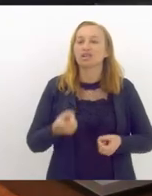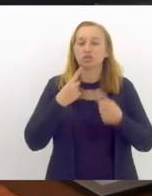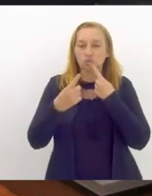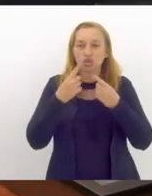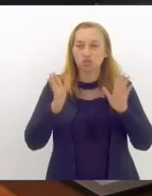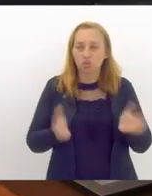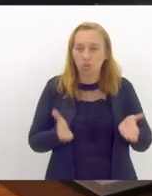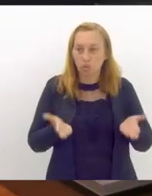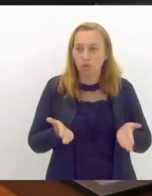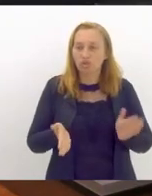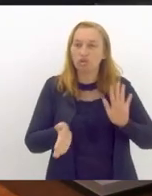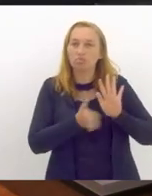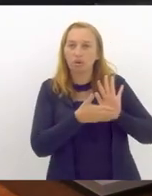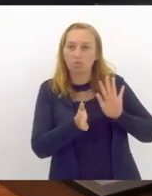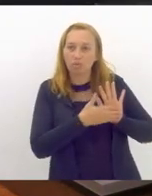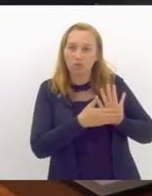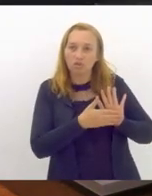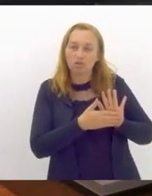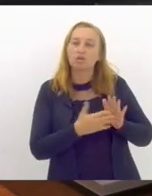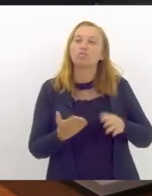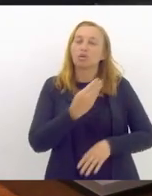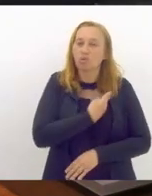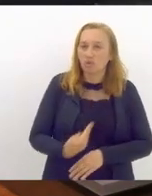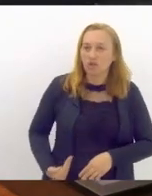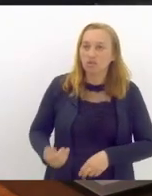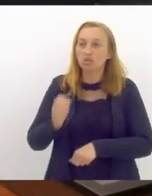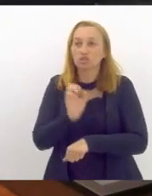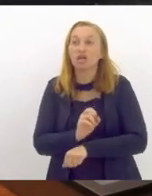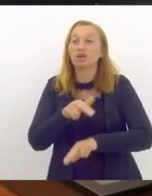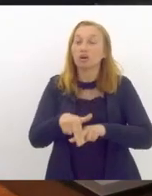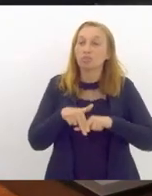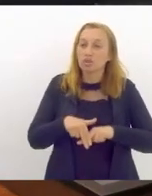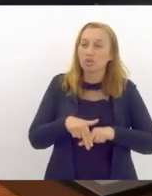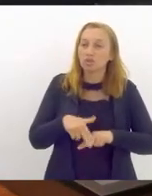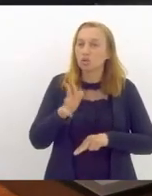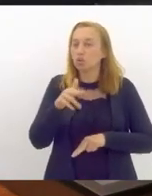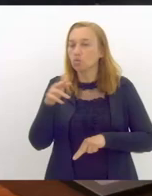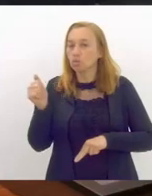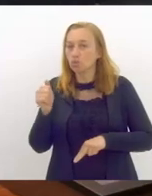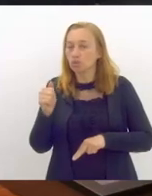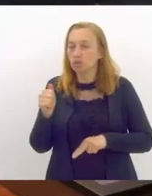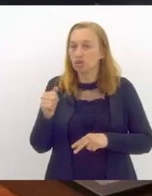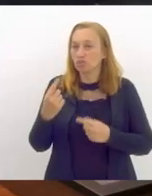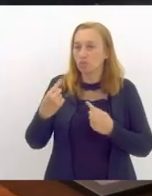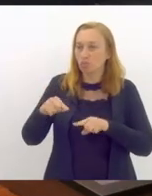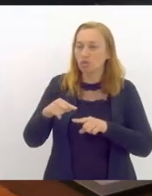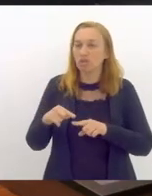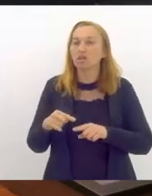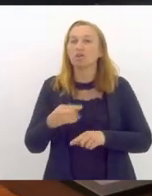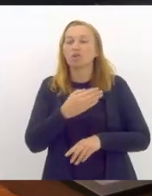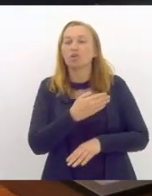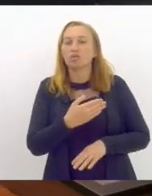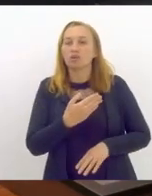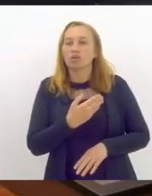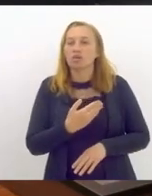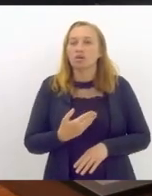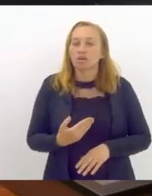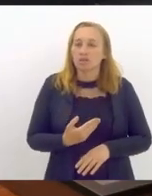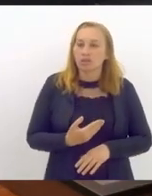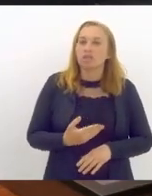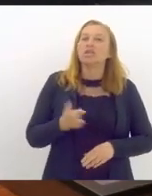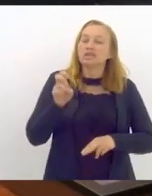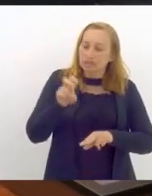me foi proposto pelo governo do estado e por isso jamais assinaria que fossem isso o governador ao contrário